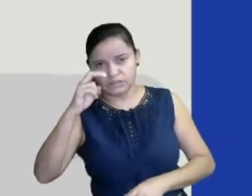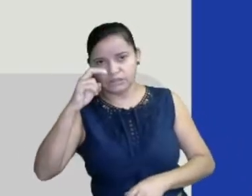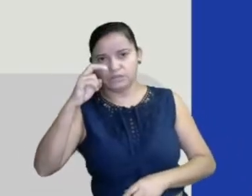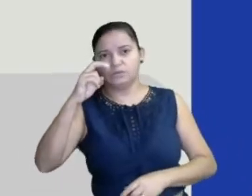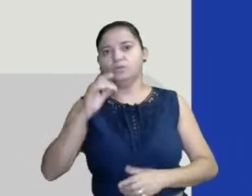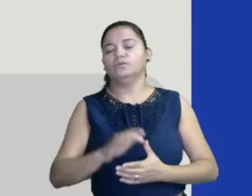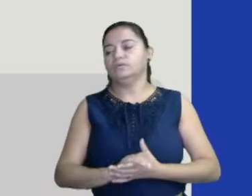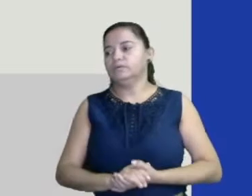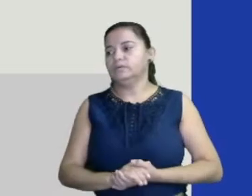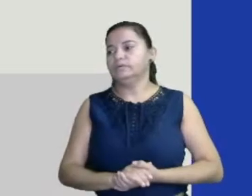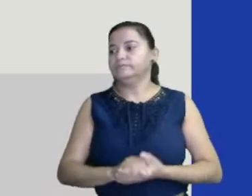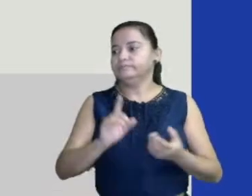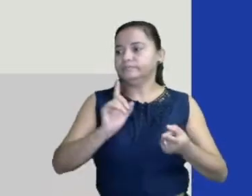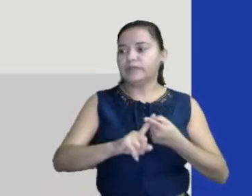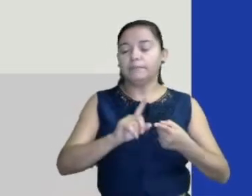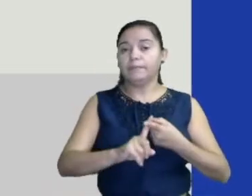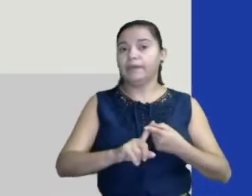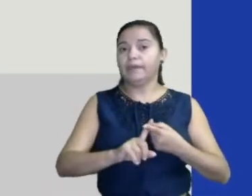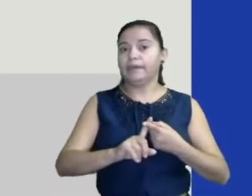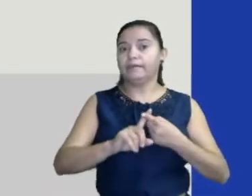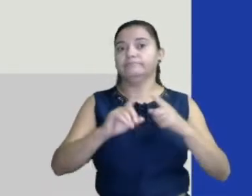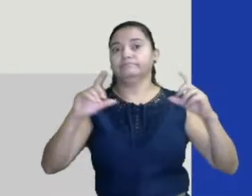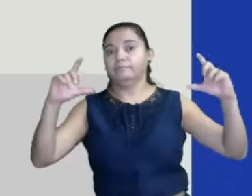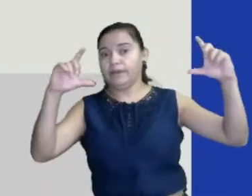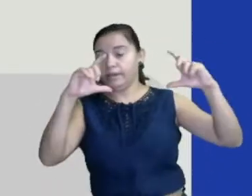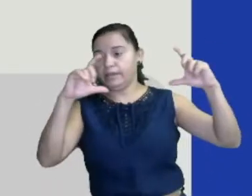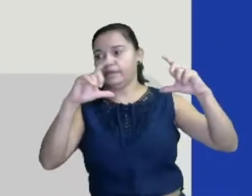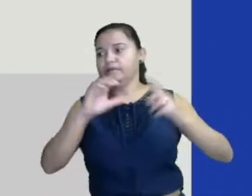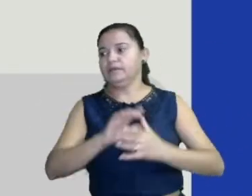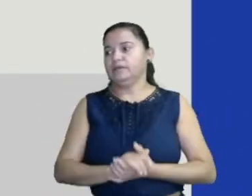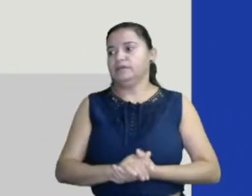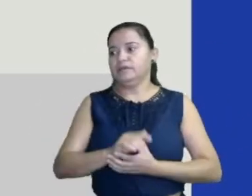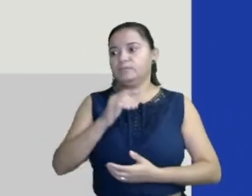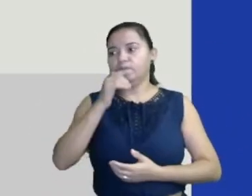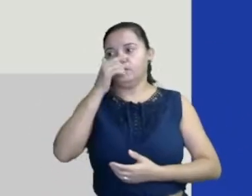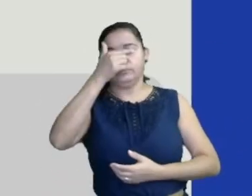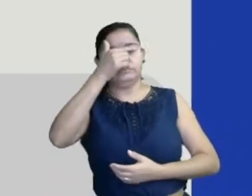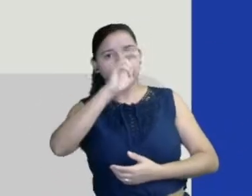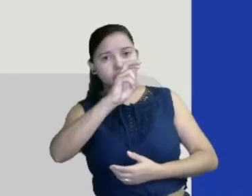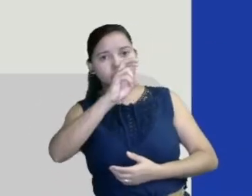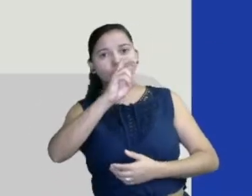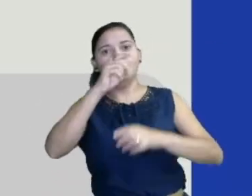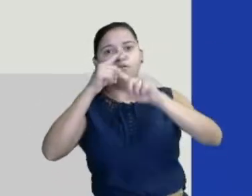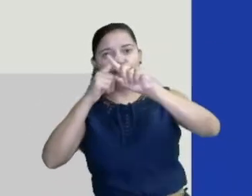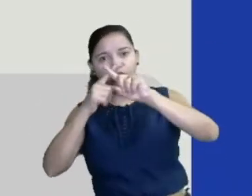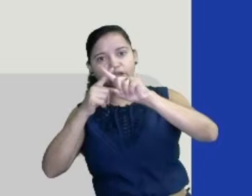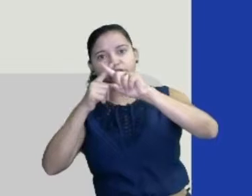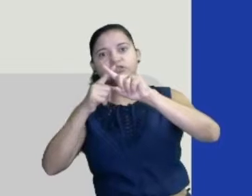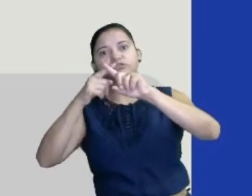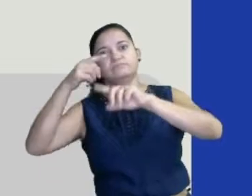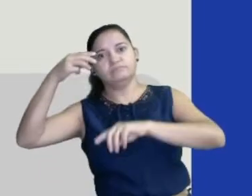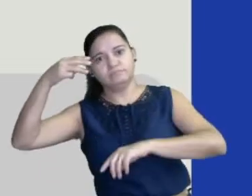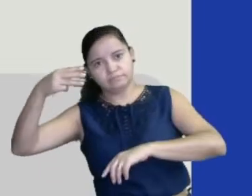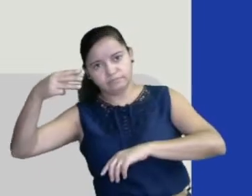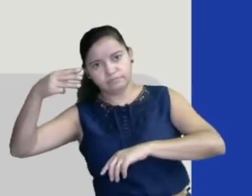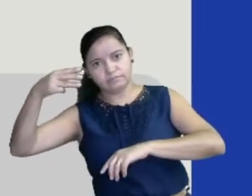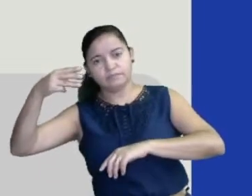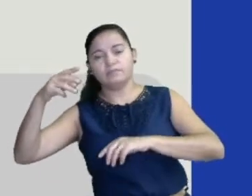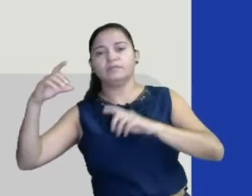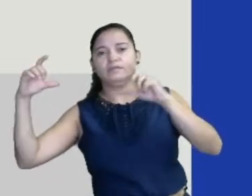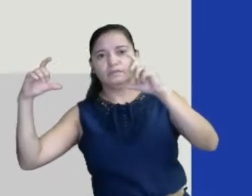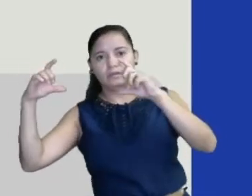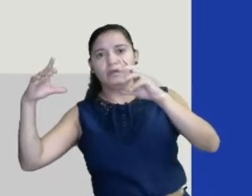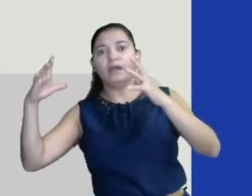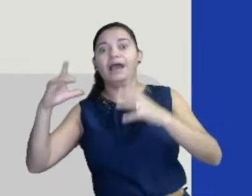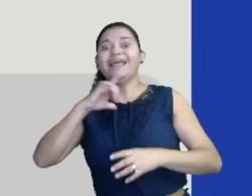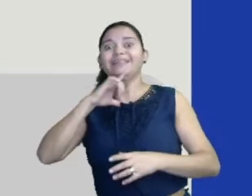parentes e o vezes três separados e do outro lado eu tenho 2x que multiplica cinco vezes x Então dentro da